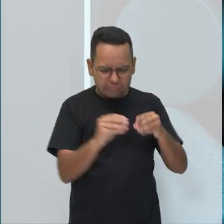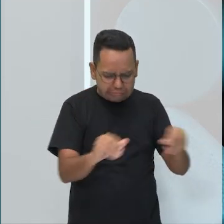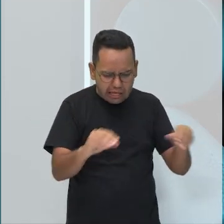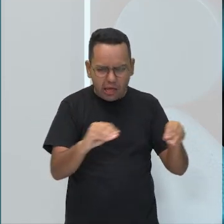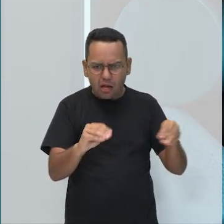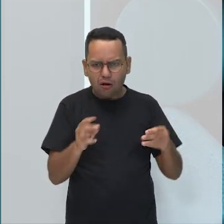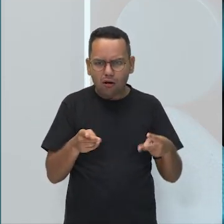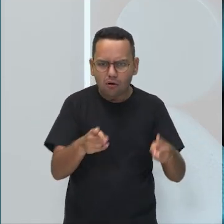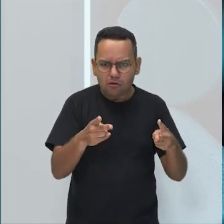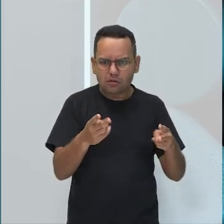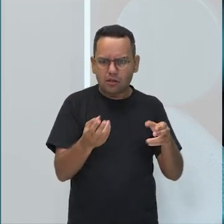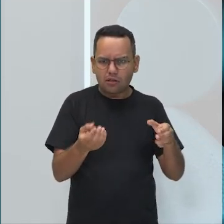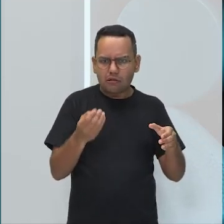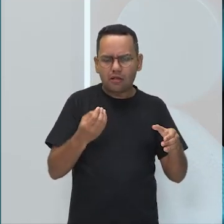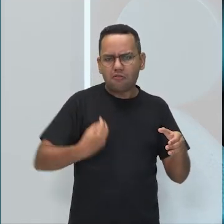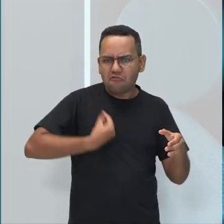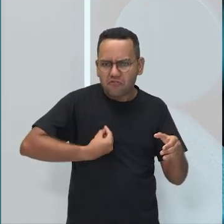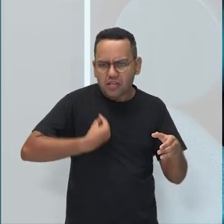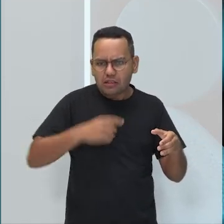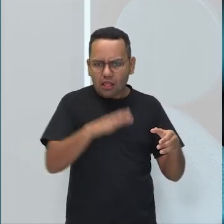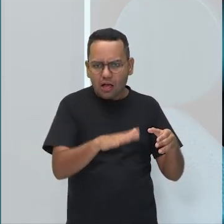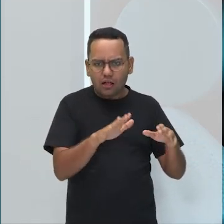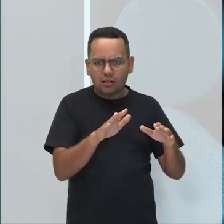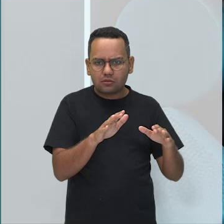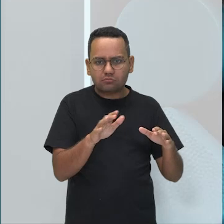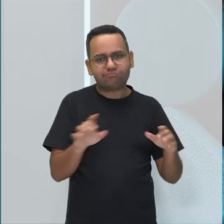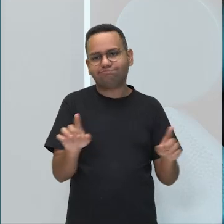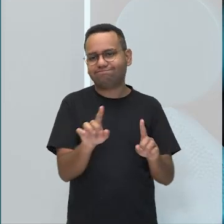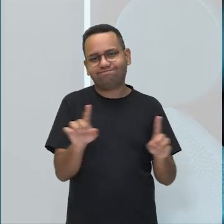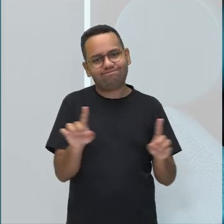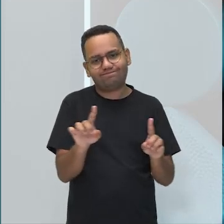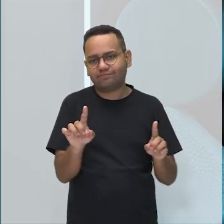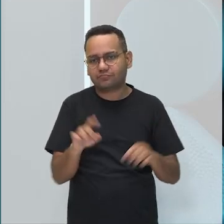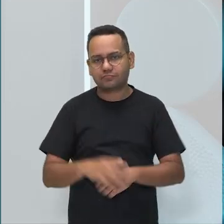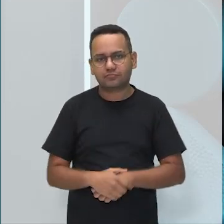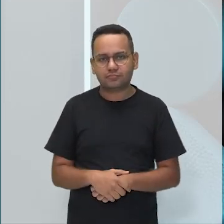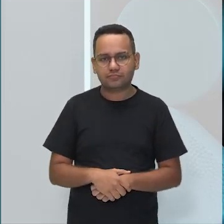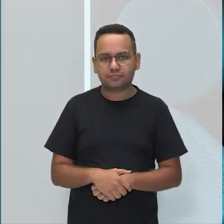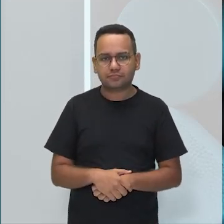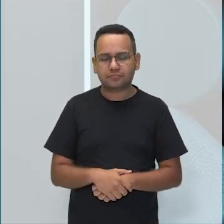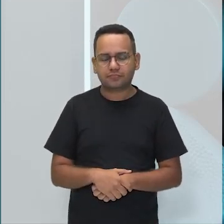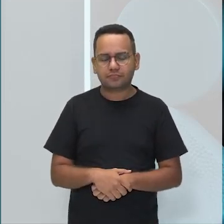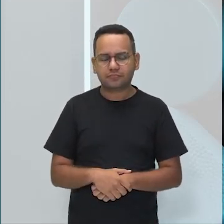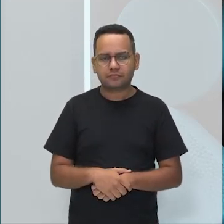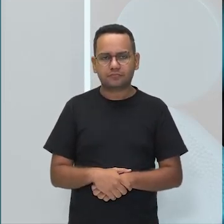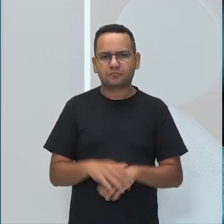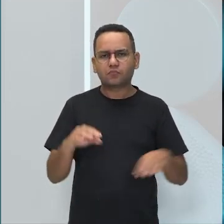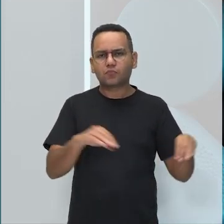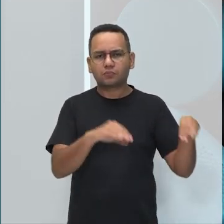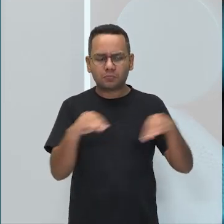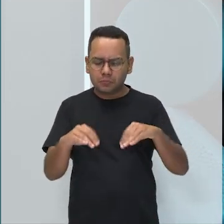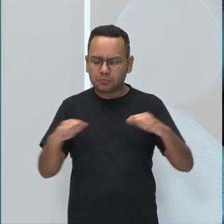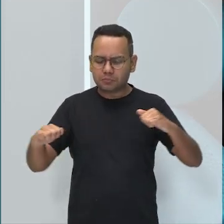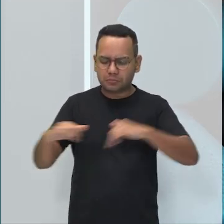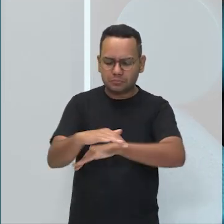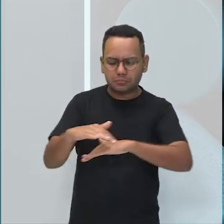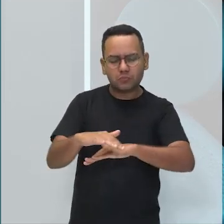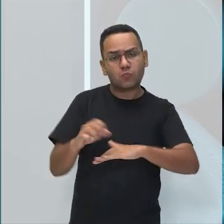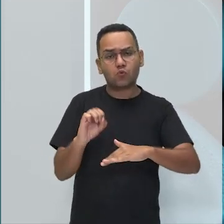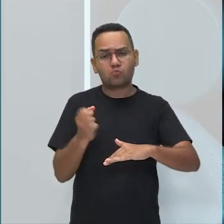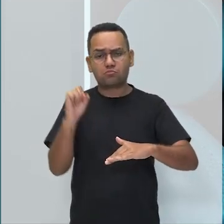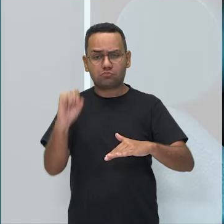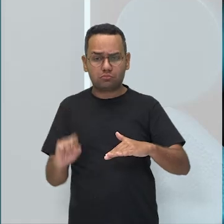pessoa. E ela se desloca para outro local, geralmente para a capital, para o sul do país e outras regiões